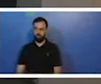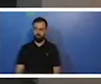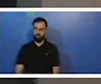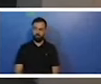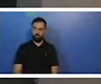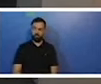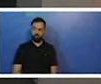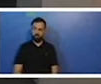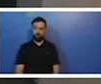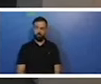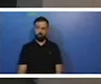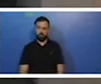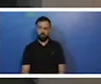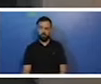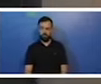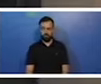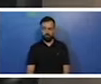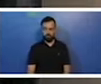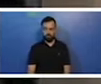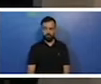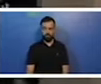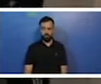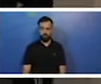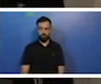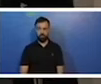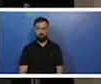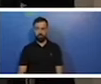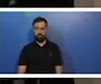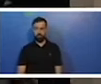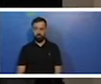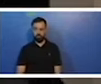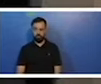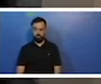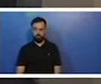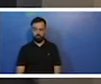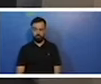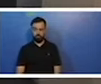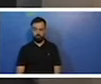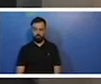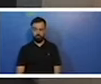folhas de caderno tá vamos lá já